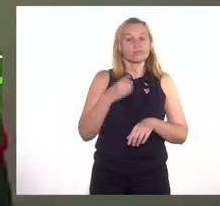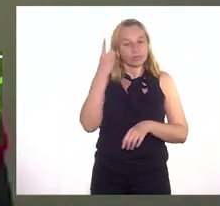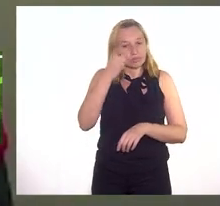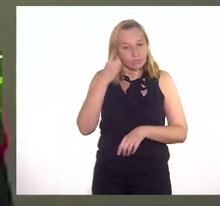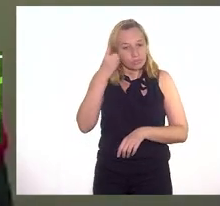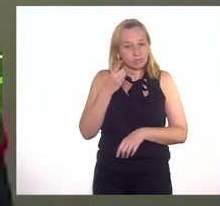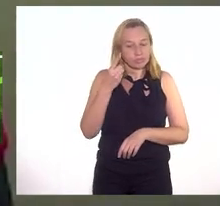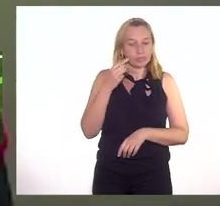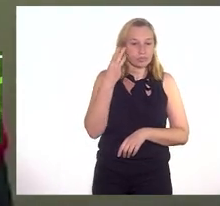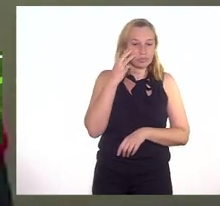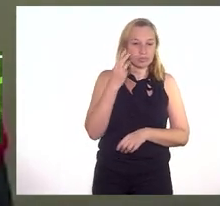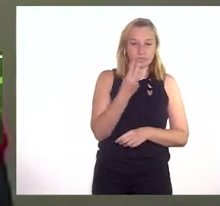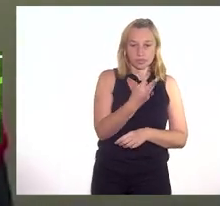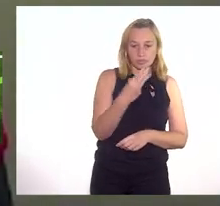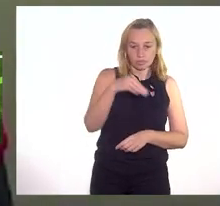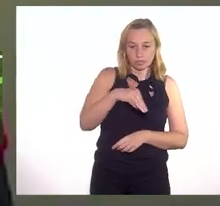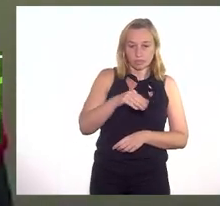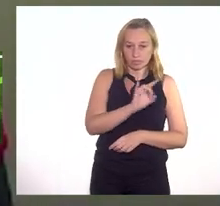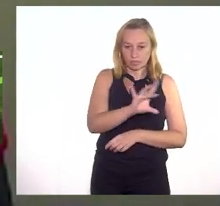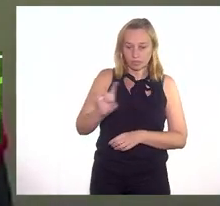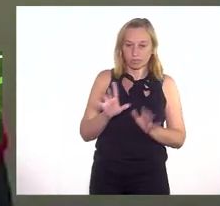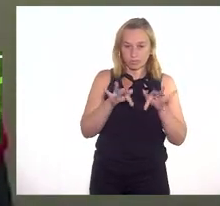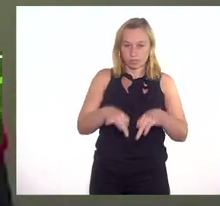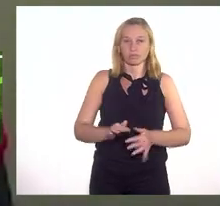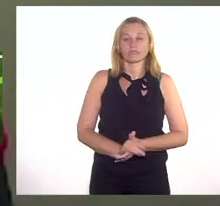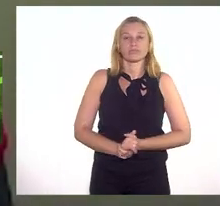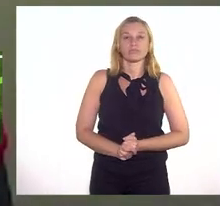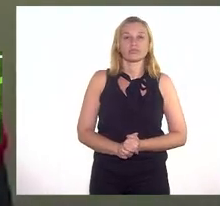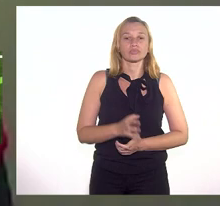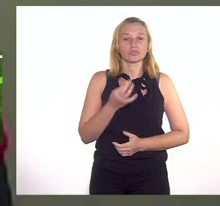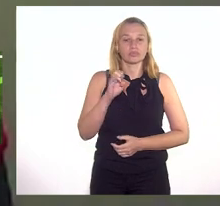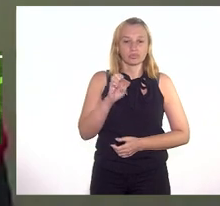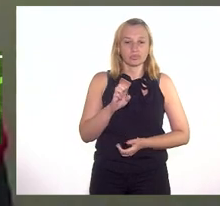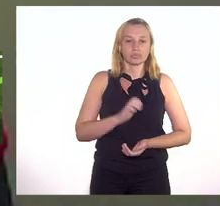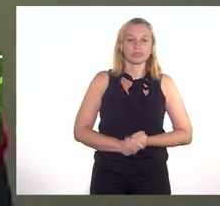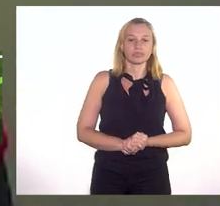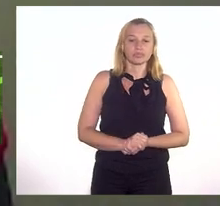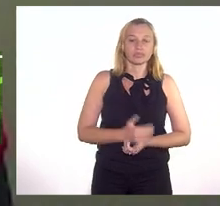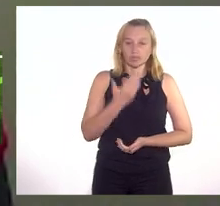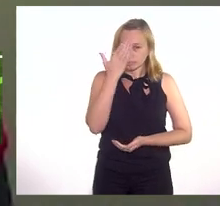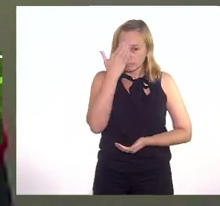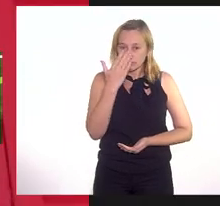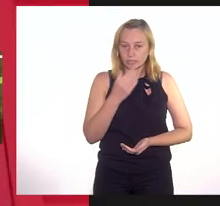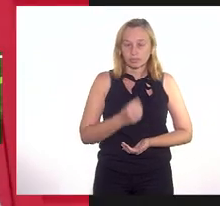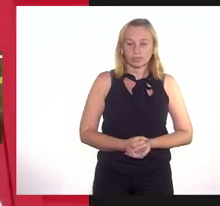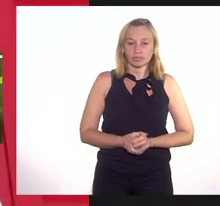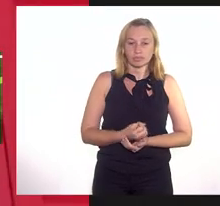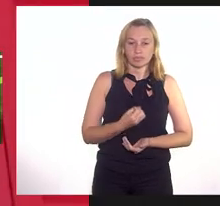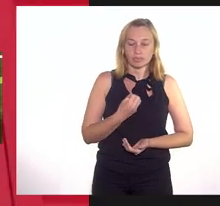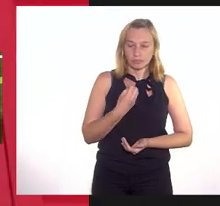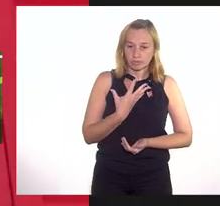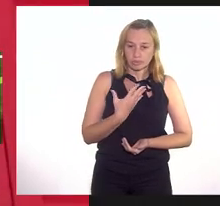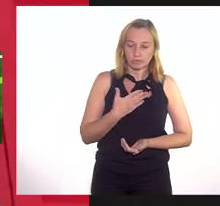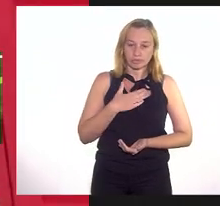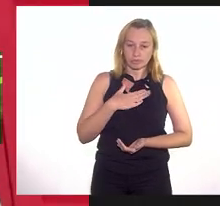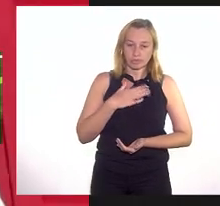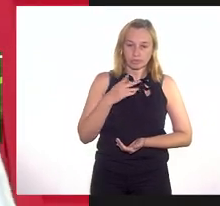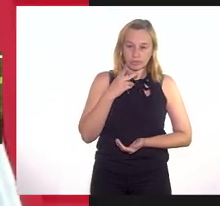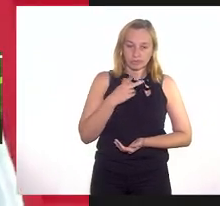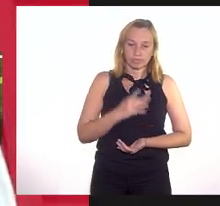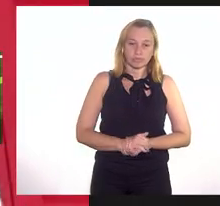Carneiro, 3 minutos para cada um, para a gente poder encerrar. Cristiano. Obrigado. Que bom que a minha fala antecede a